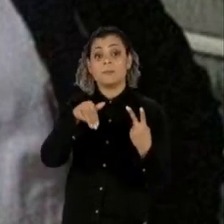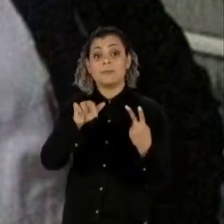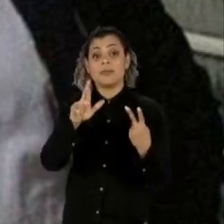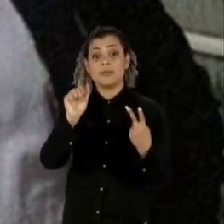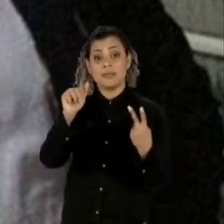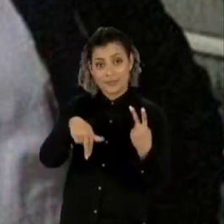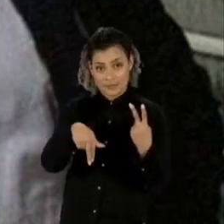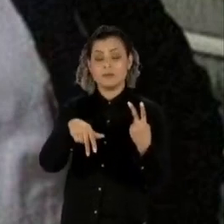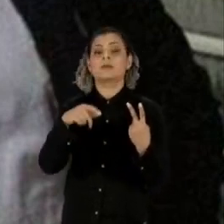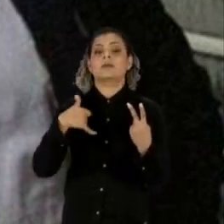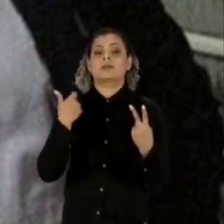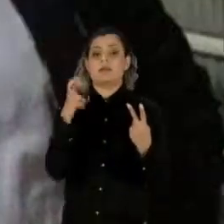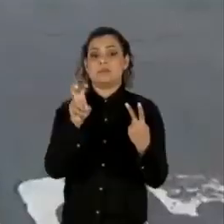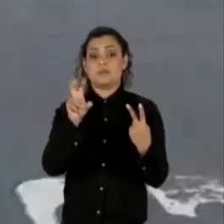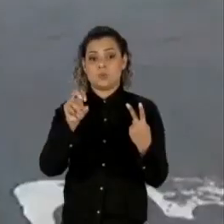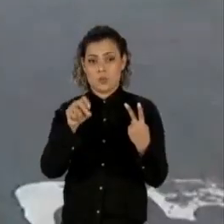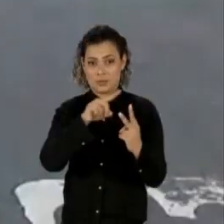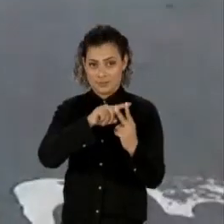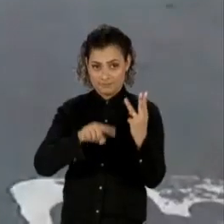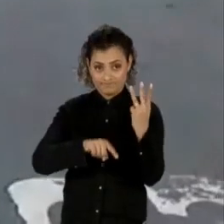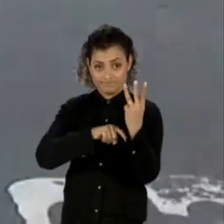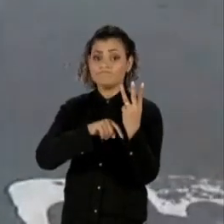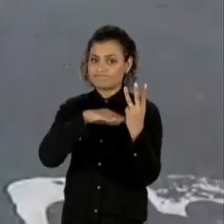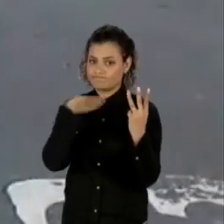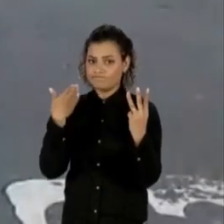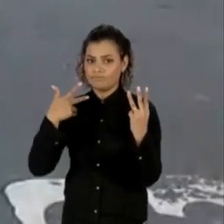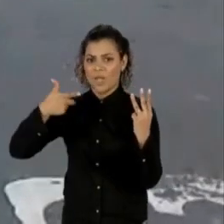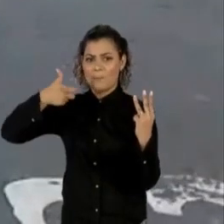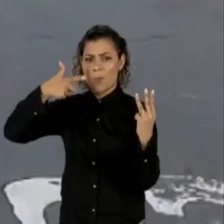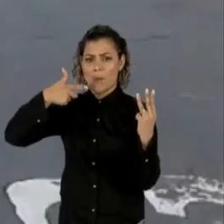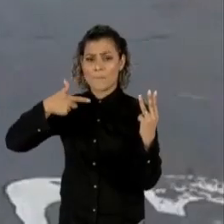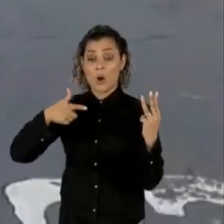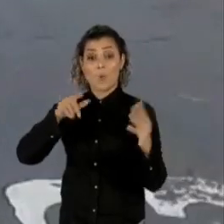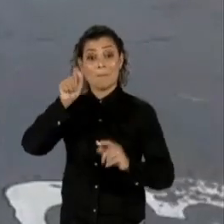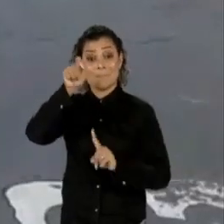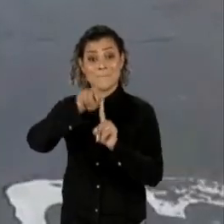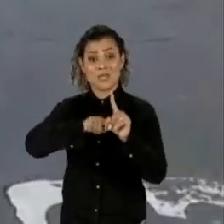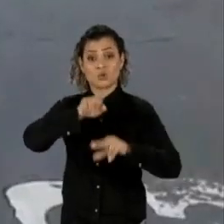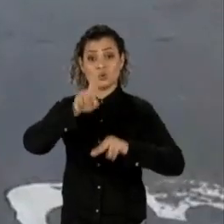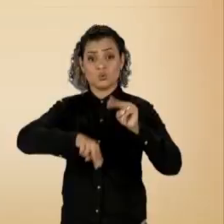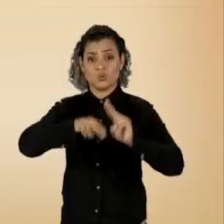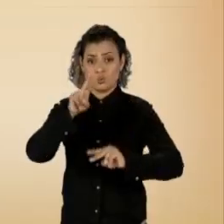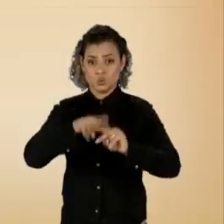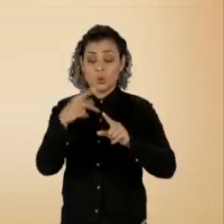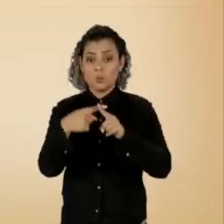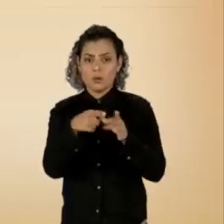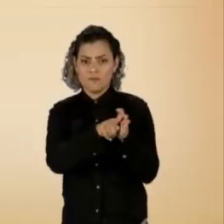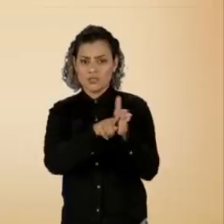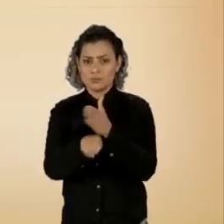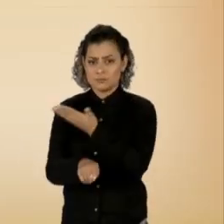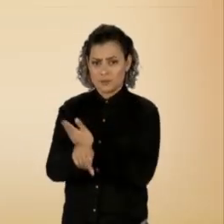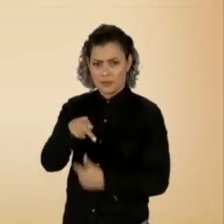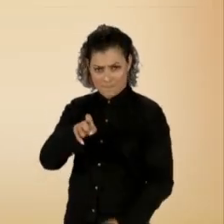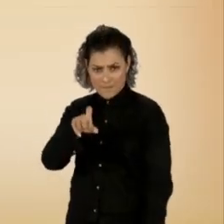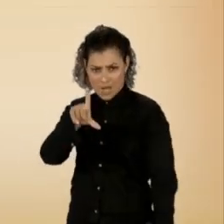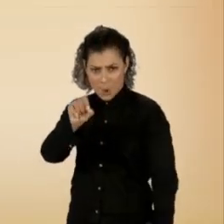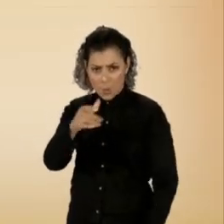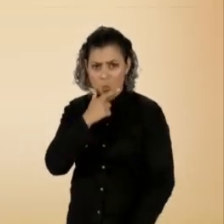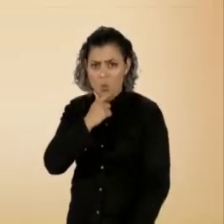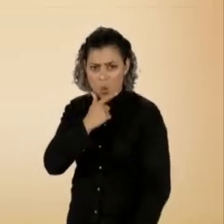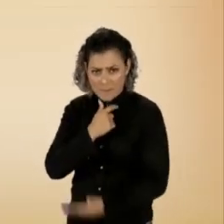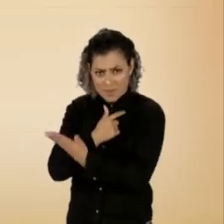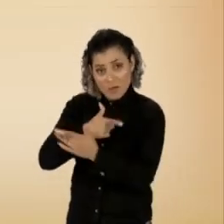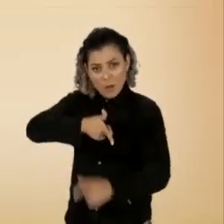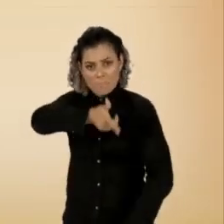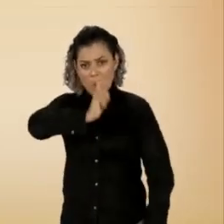selma miguel de 50 anos o crime aconteceu em junho segundo a investigação paulo cupertino matias